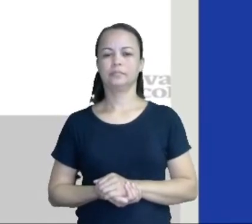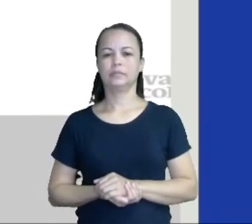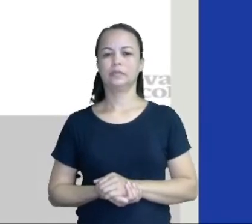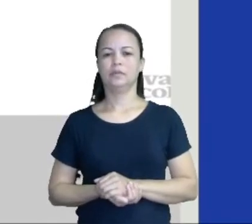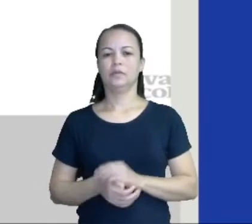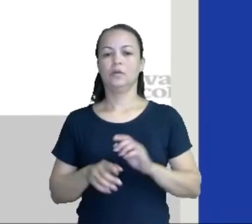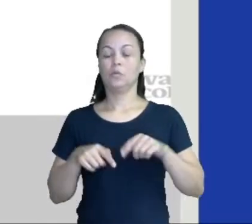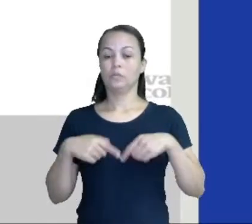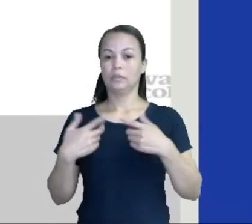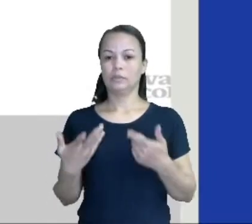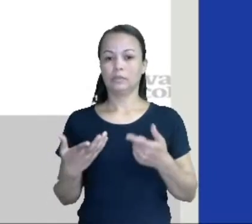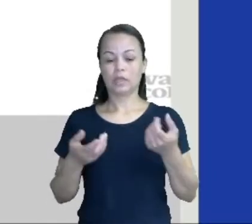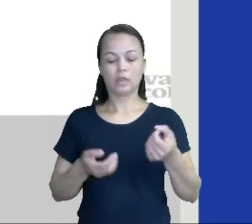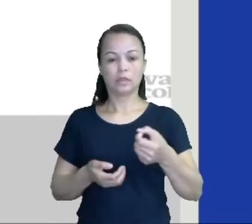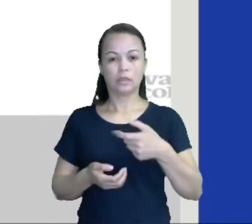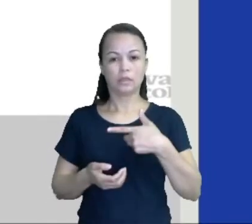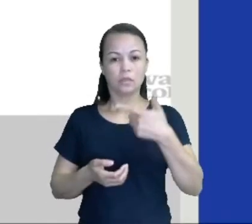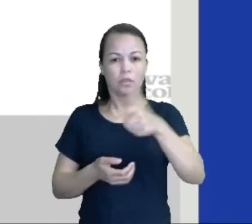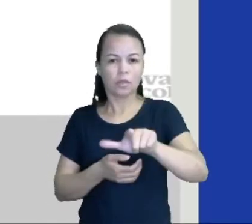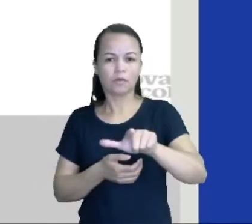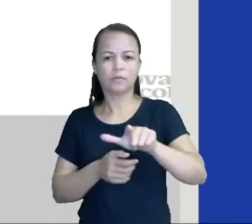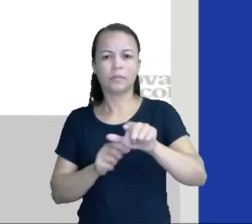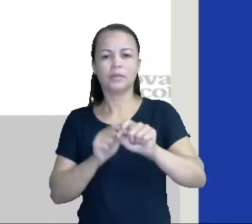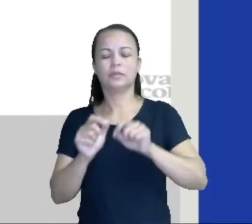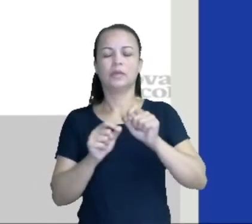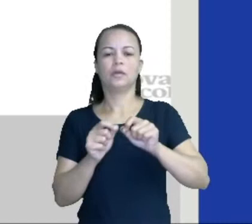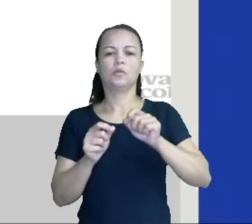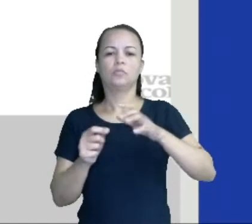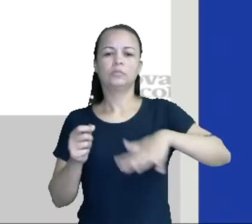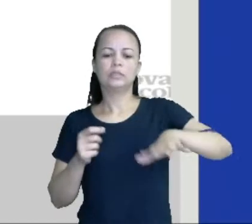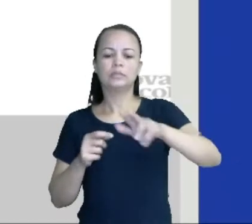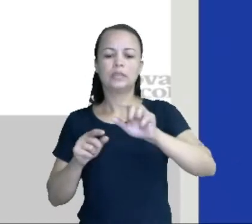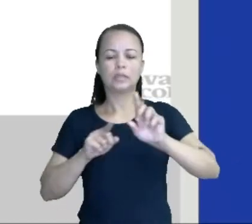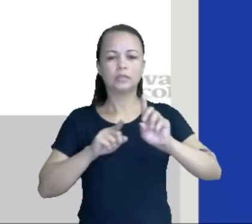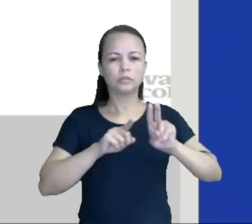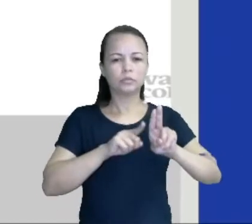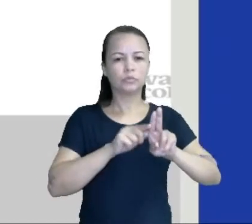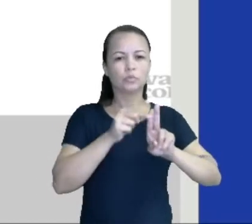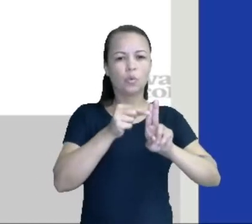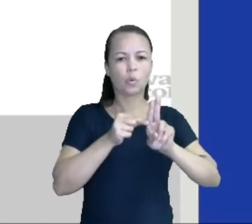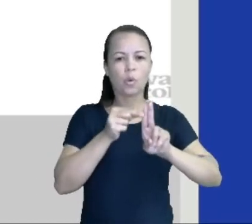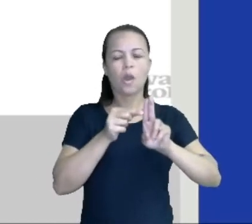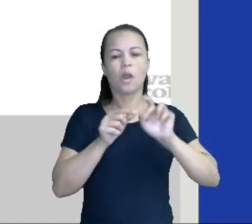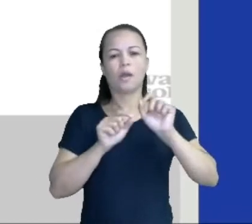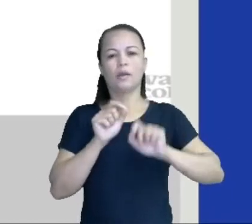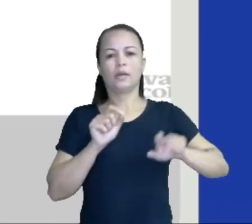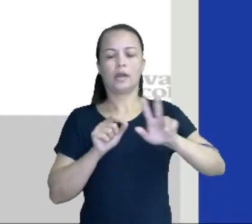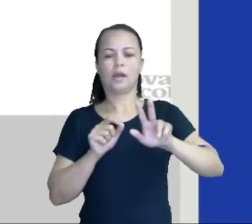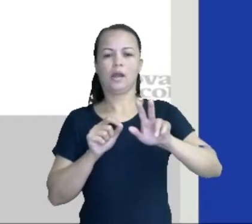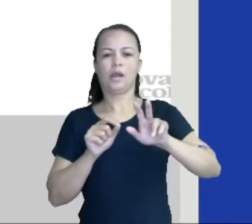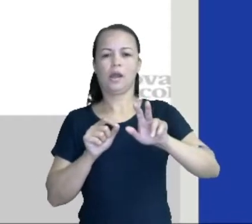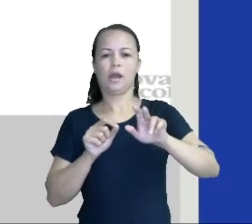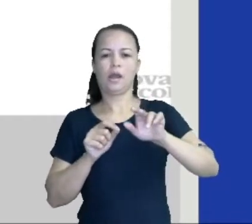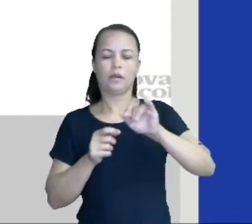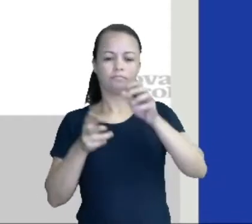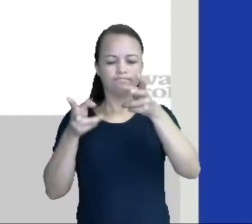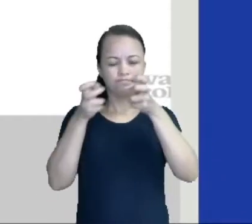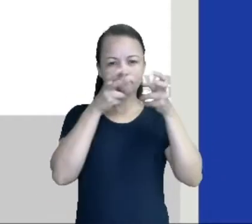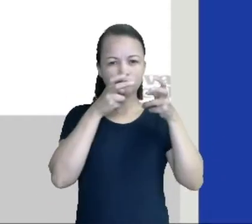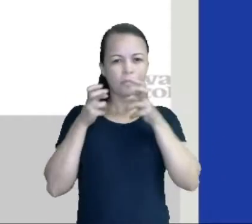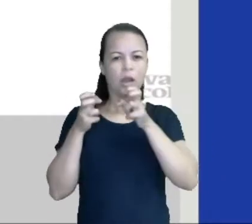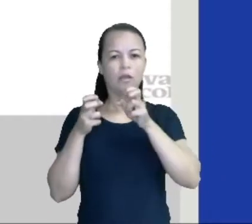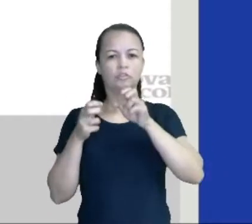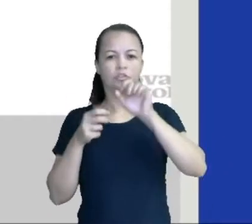Considerando novamente o quadrinho como unidade de área, observe que a figura apresenta a menor área é